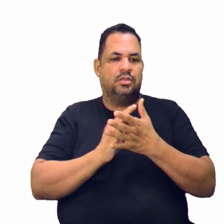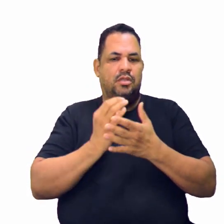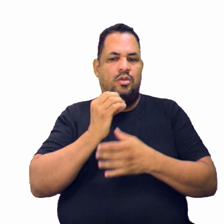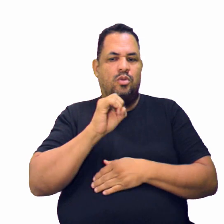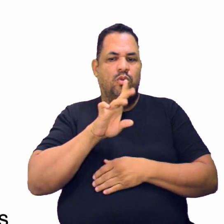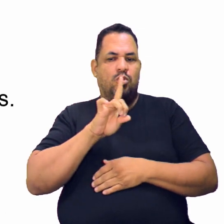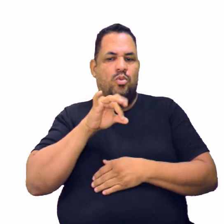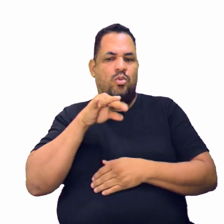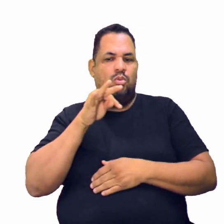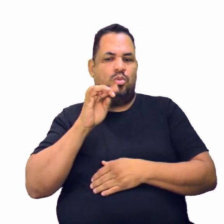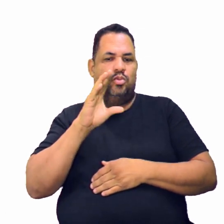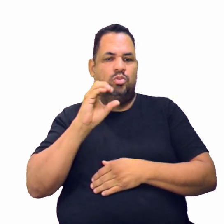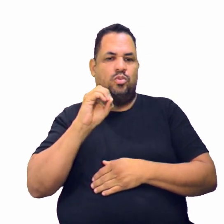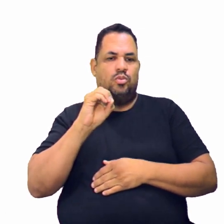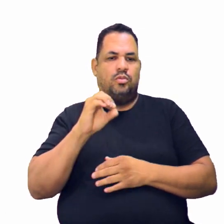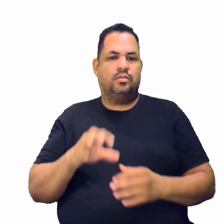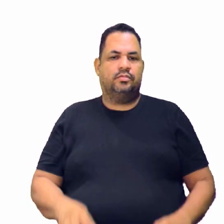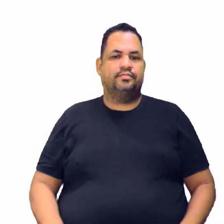oculto, tá bom?